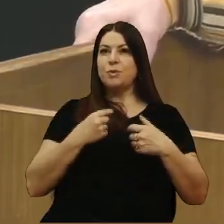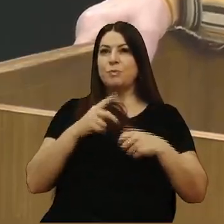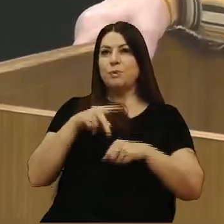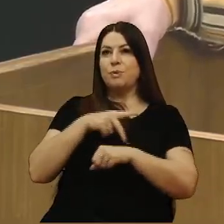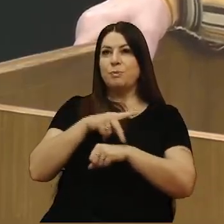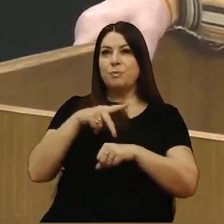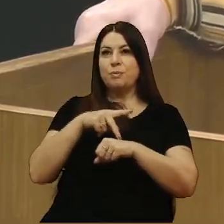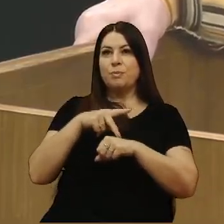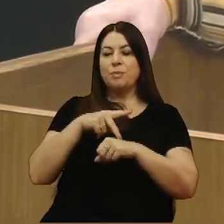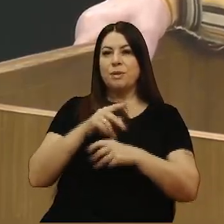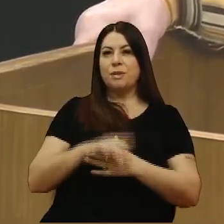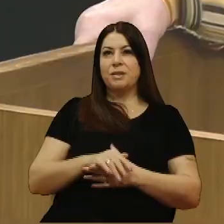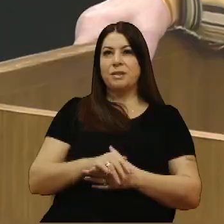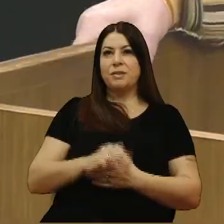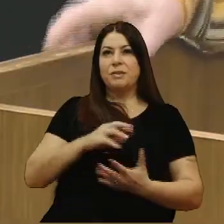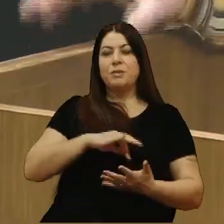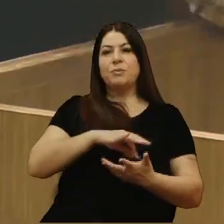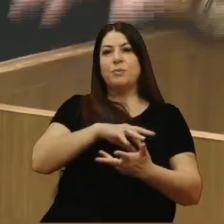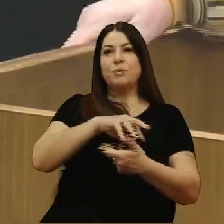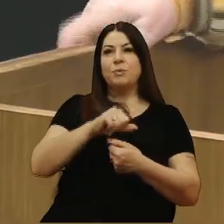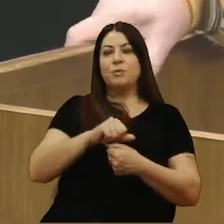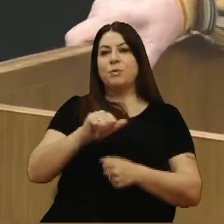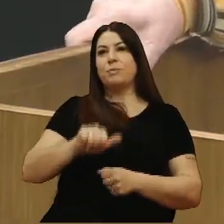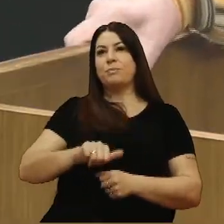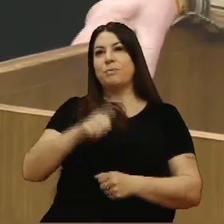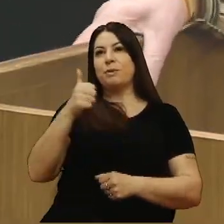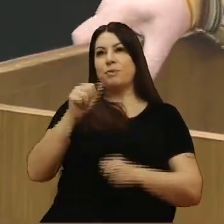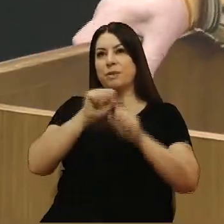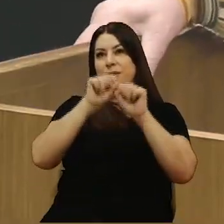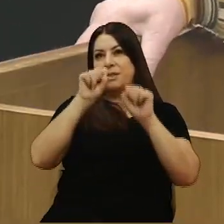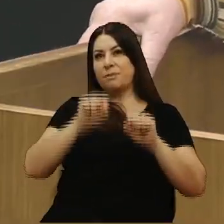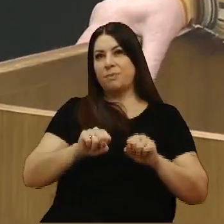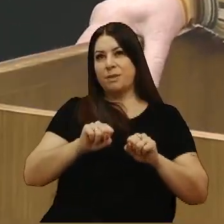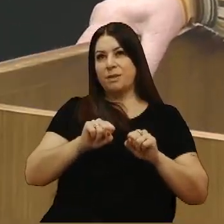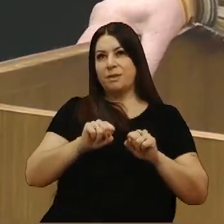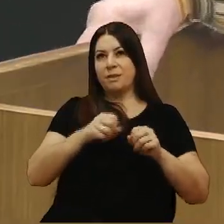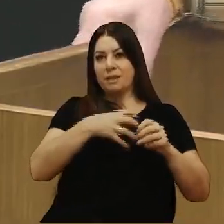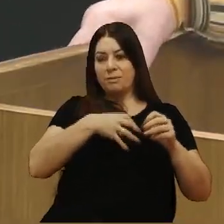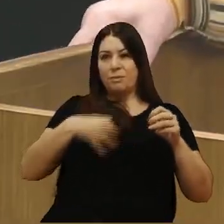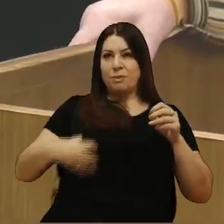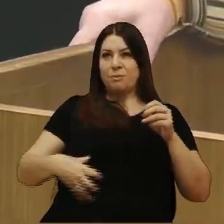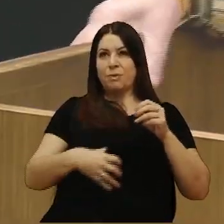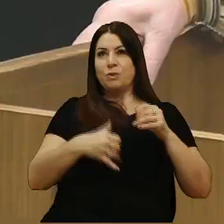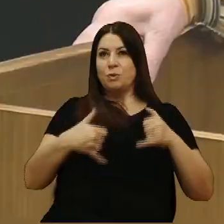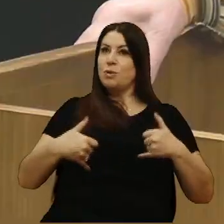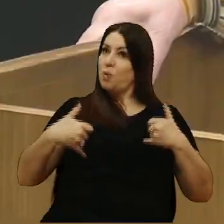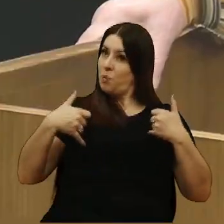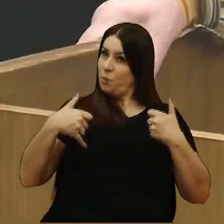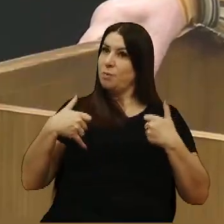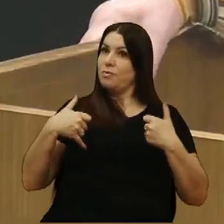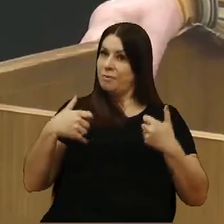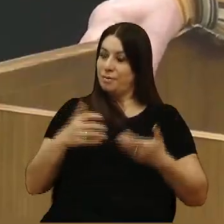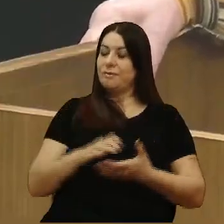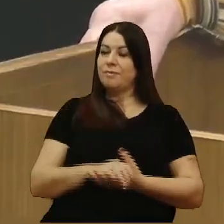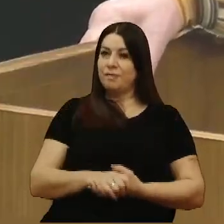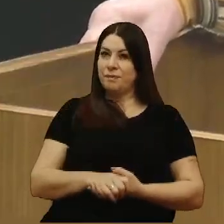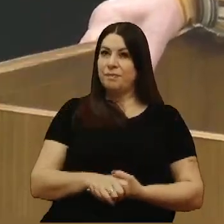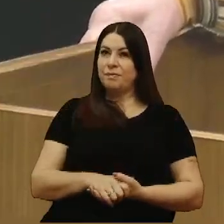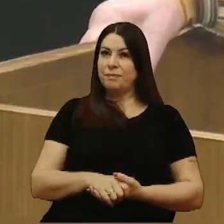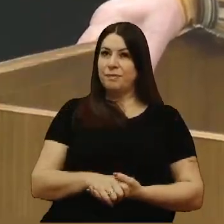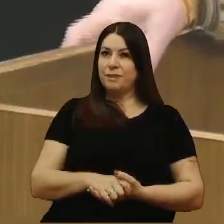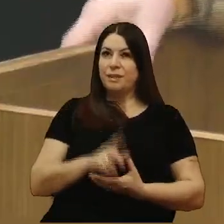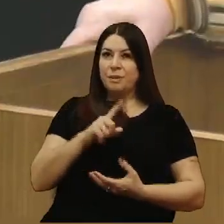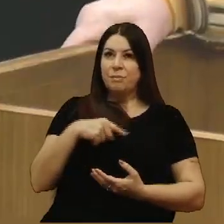país do mundo com o melhor sistema de transplante. Isso é um orgulho